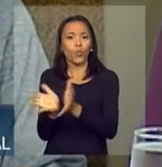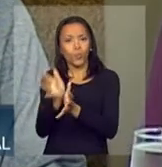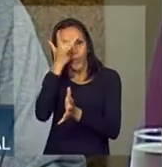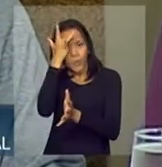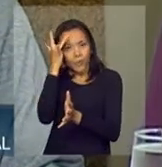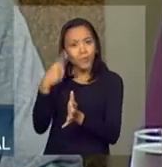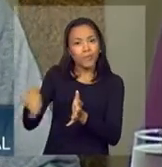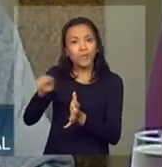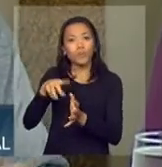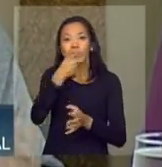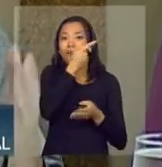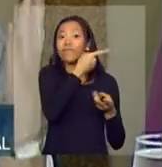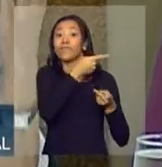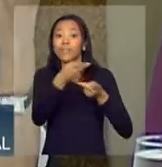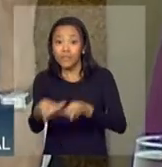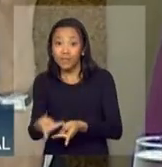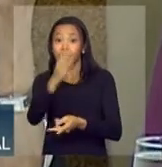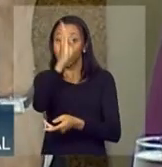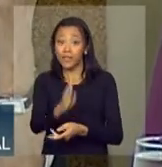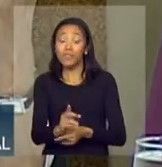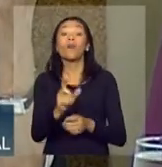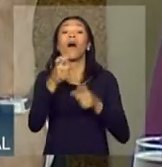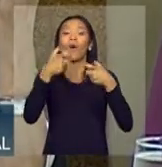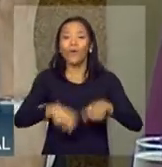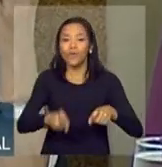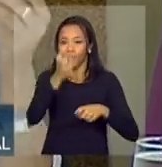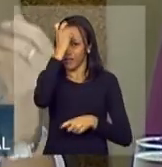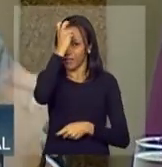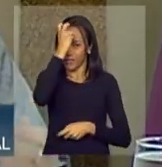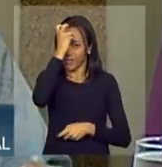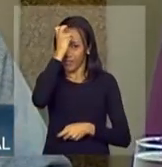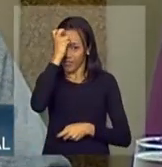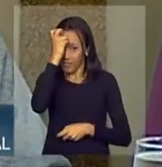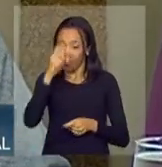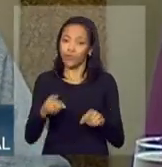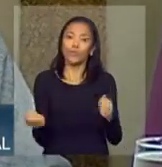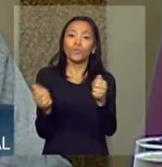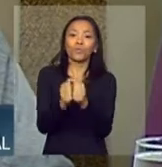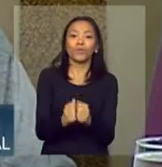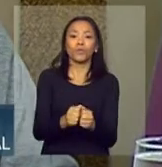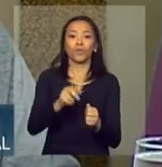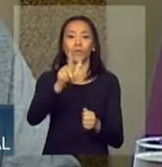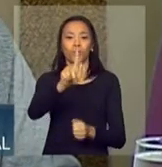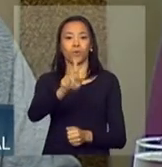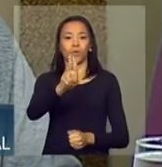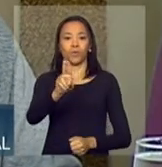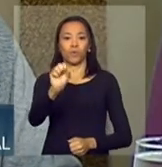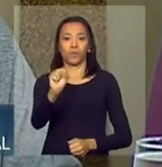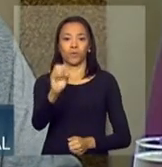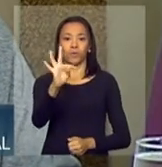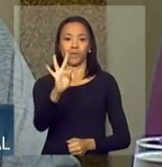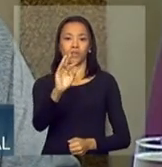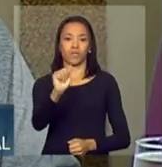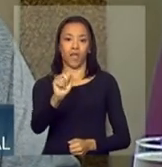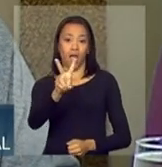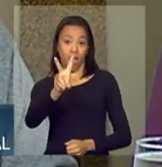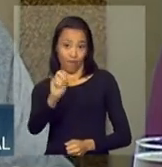visitando o Brasil, uma delegação do Egito, acompanhada do Gustavo, lá da FAO.